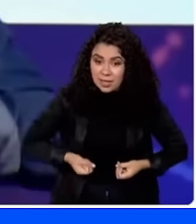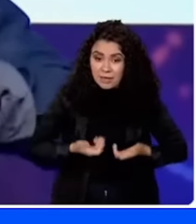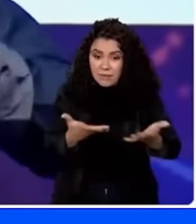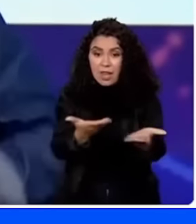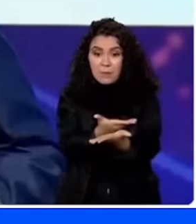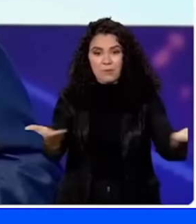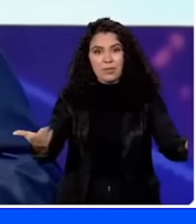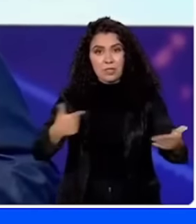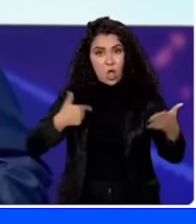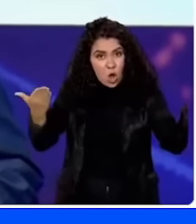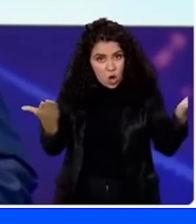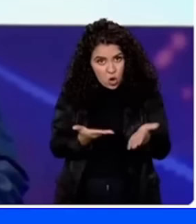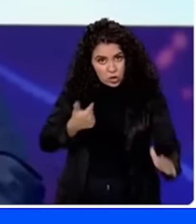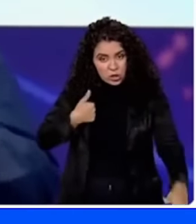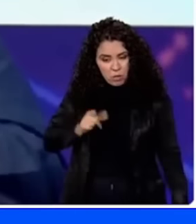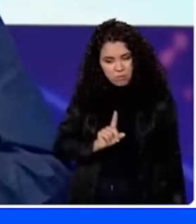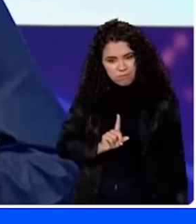eu saio daqui